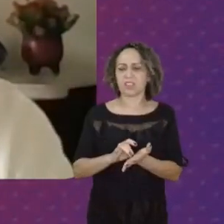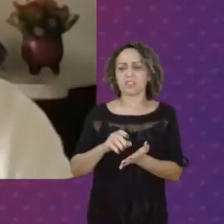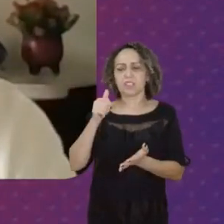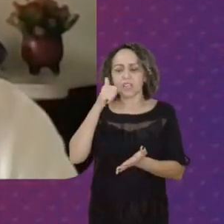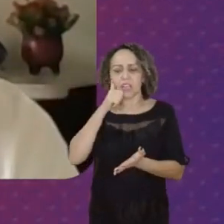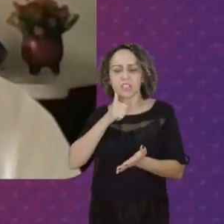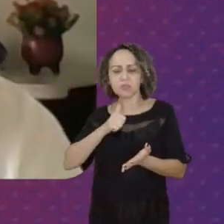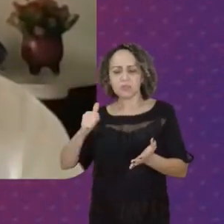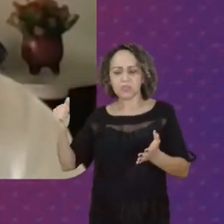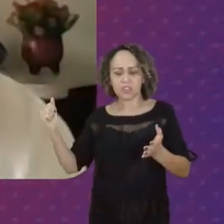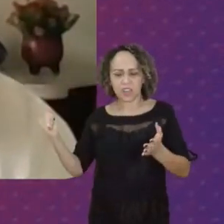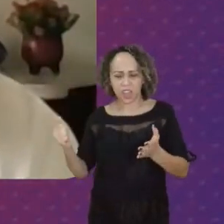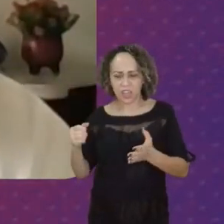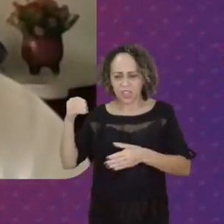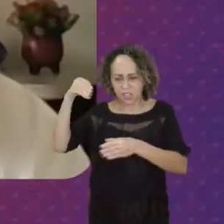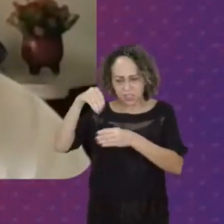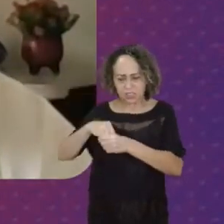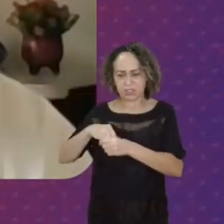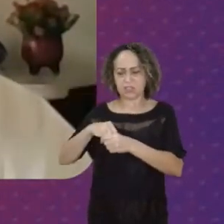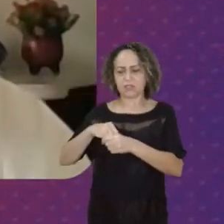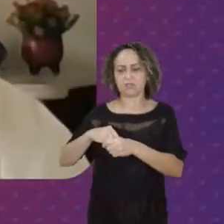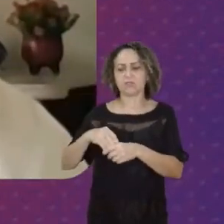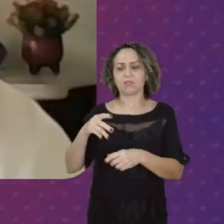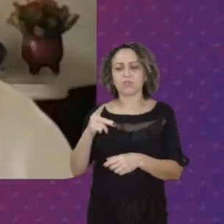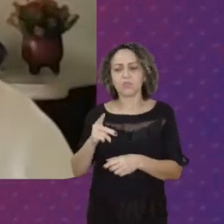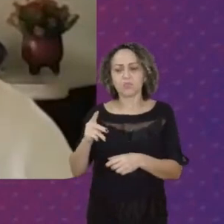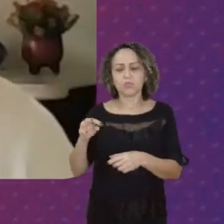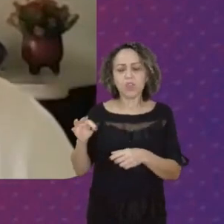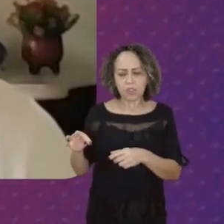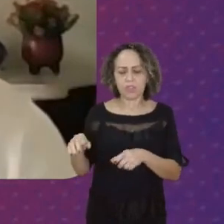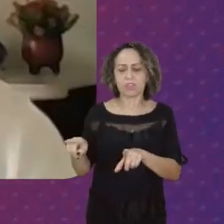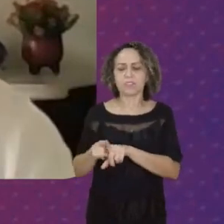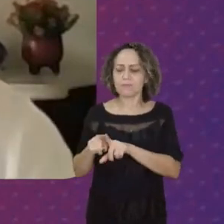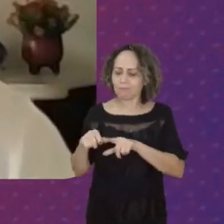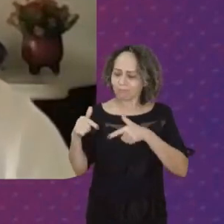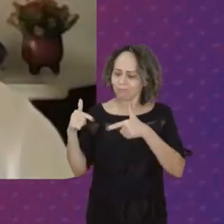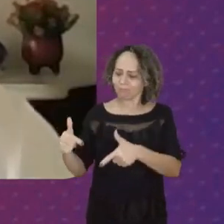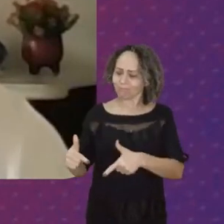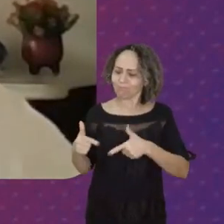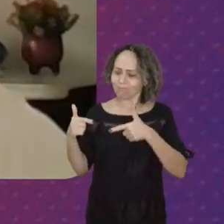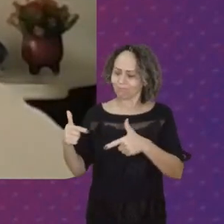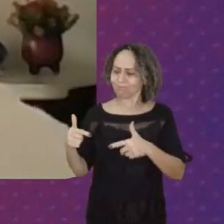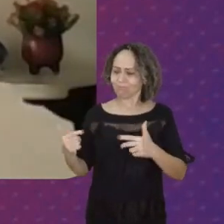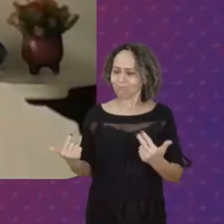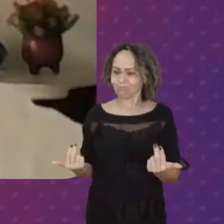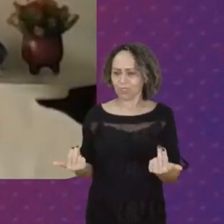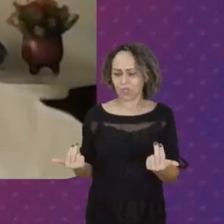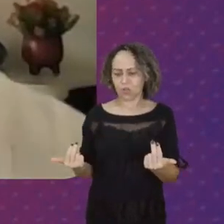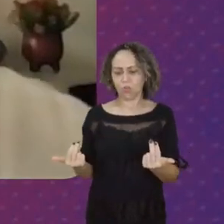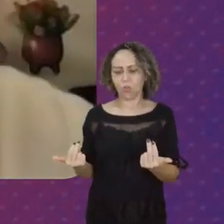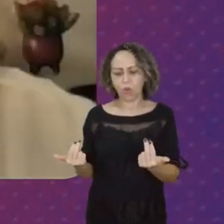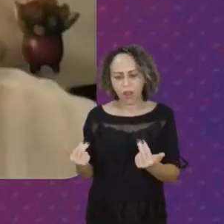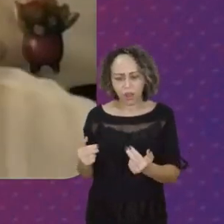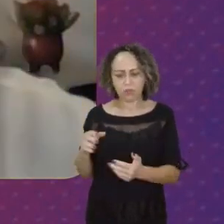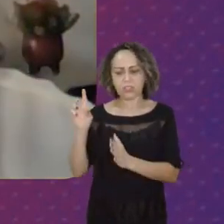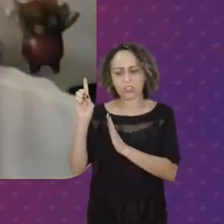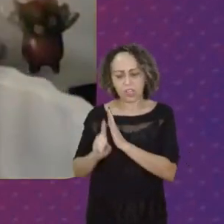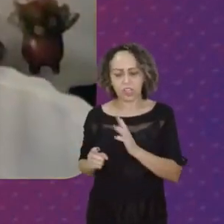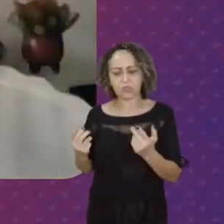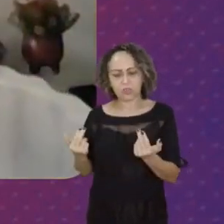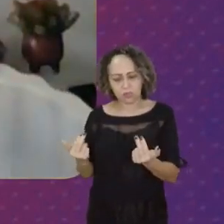das mulheres na frente do partido. Não era possível que a gente tivesse um partido onde as mulheres